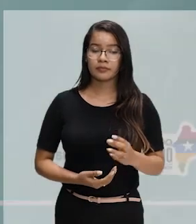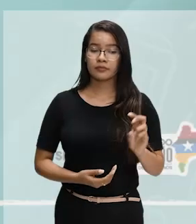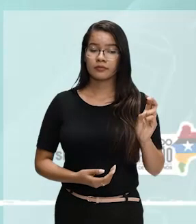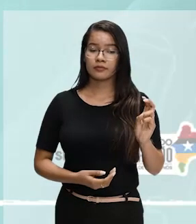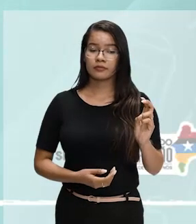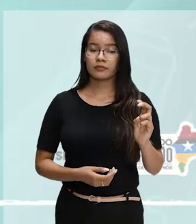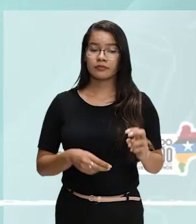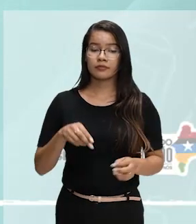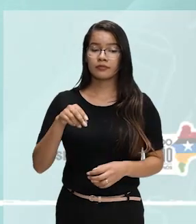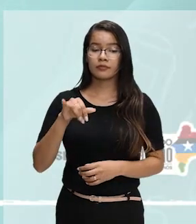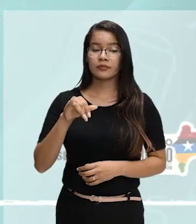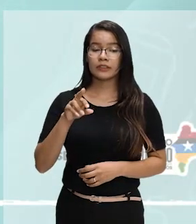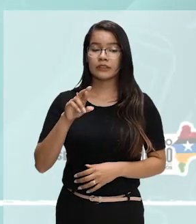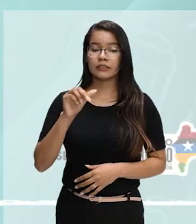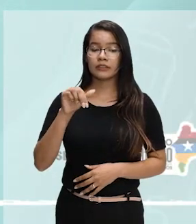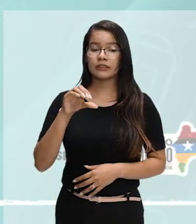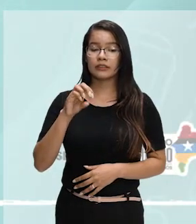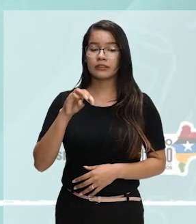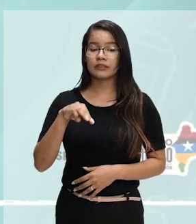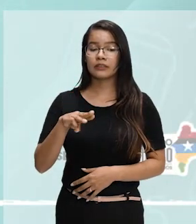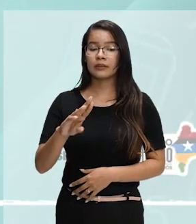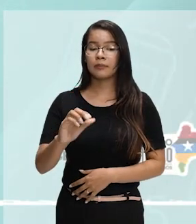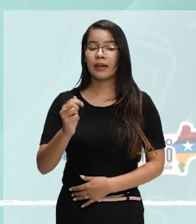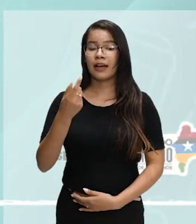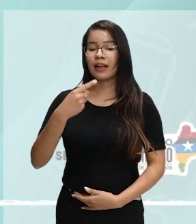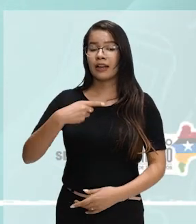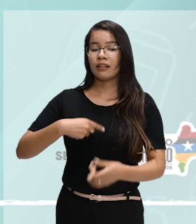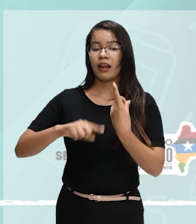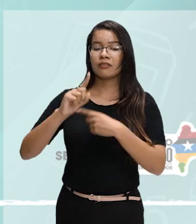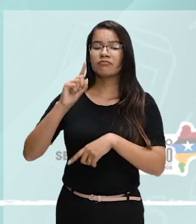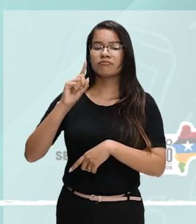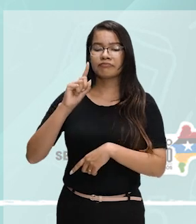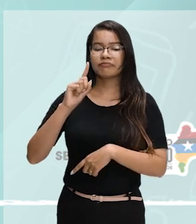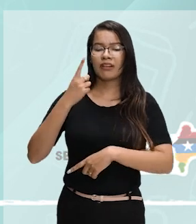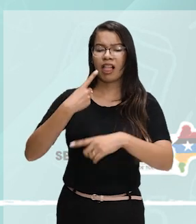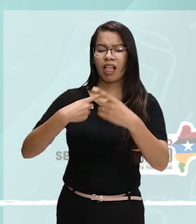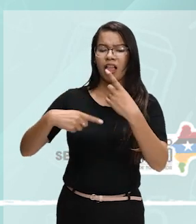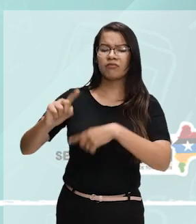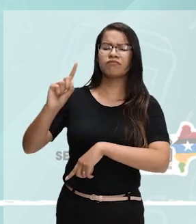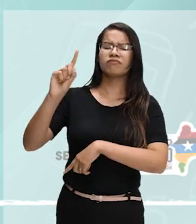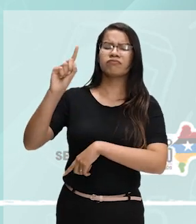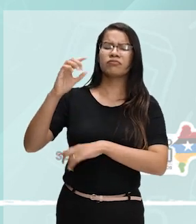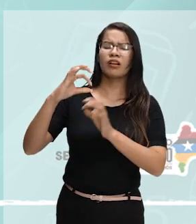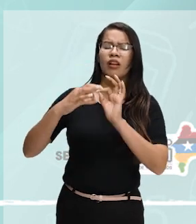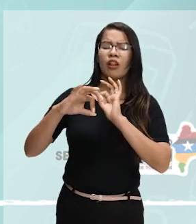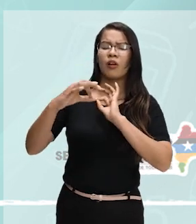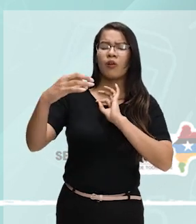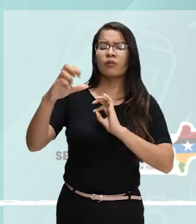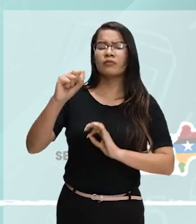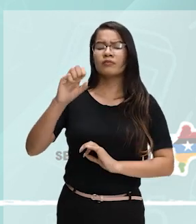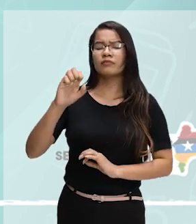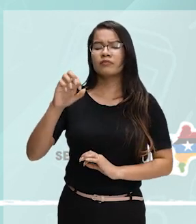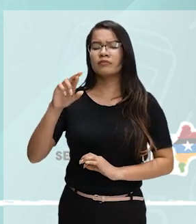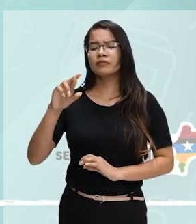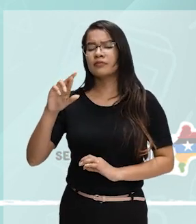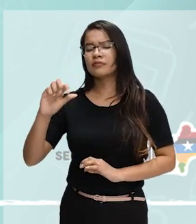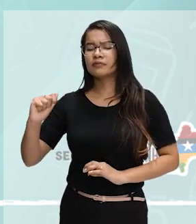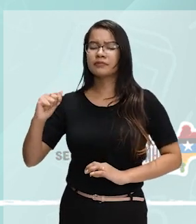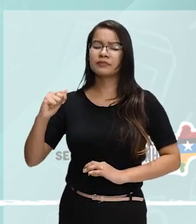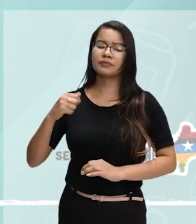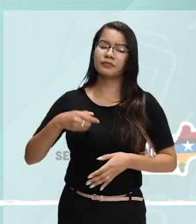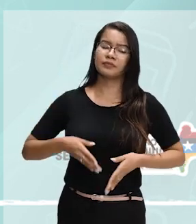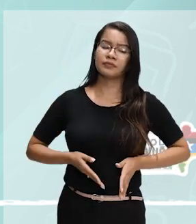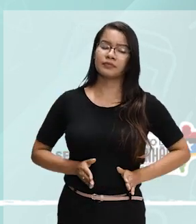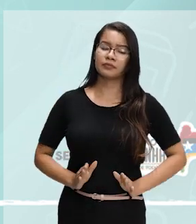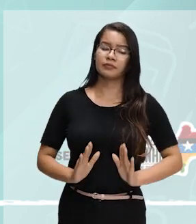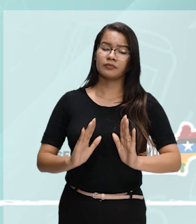Iracema, muito além daquela serra que ainda azula no horizonte, nasceu Iracema.